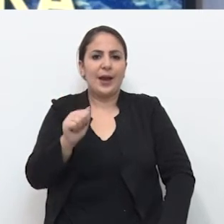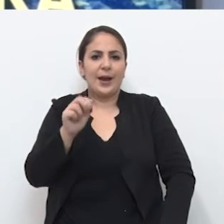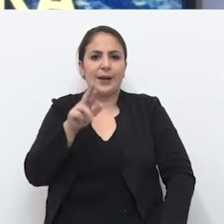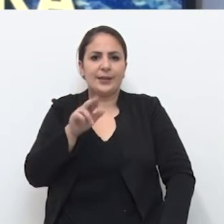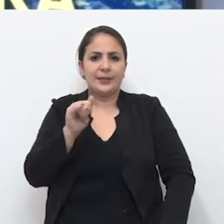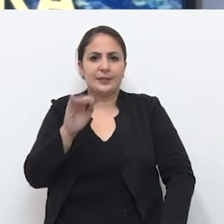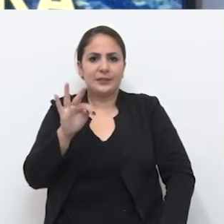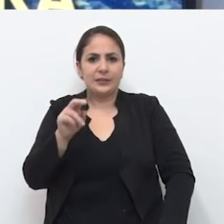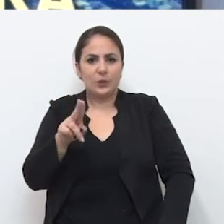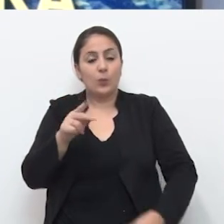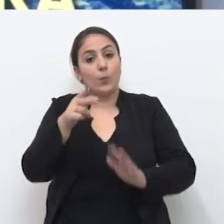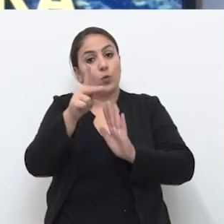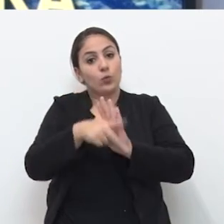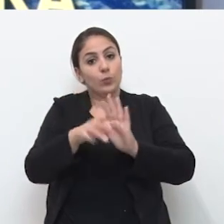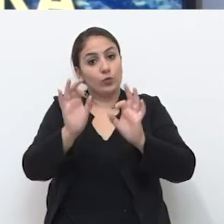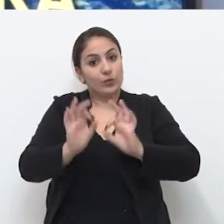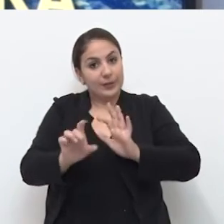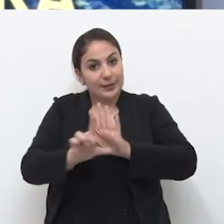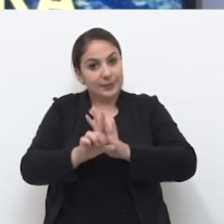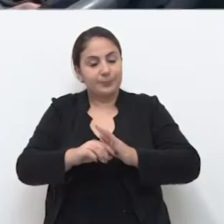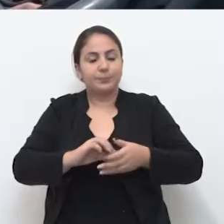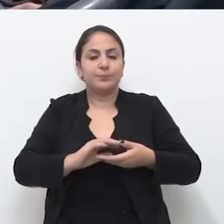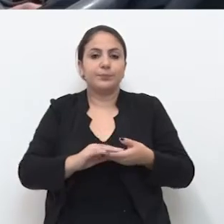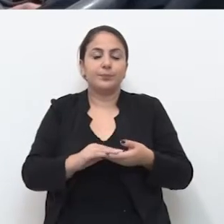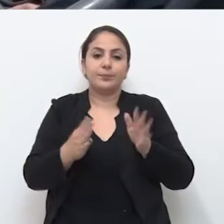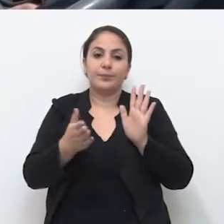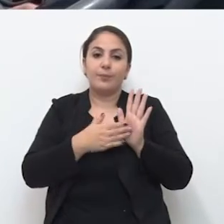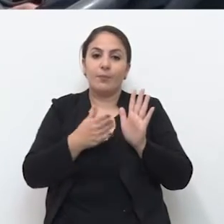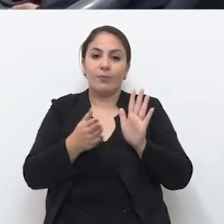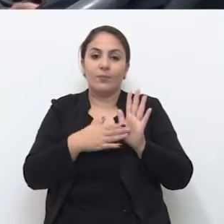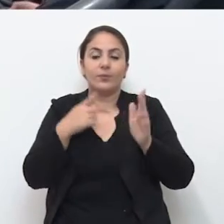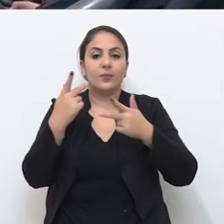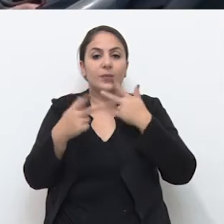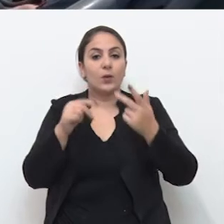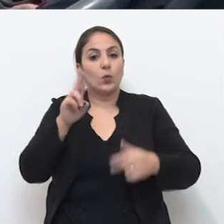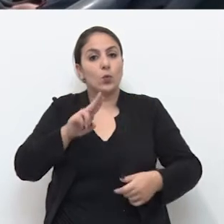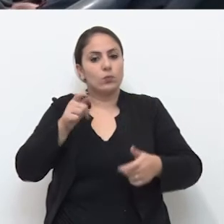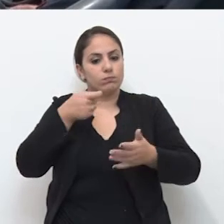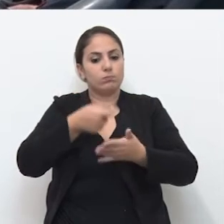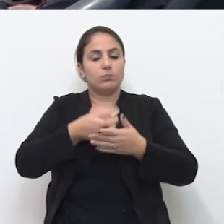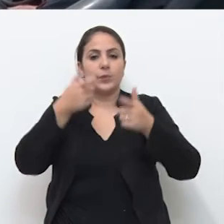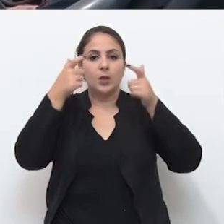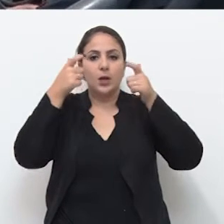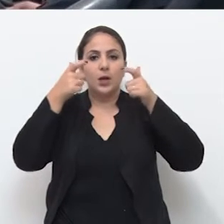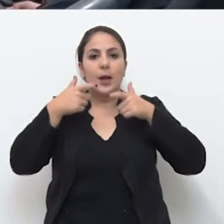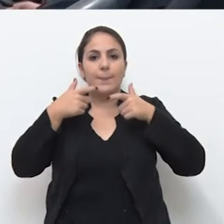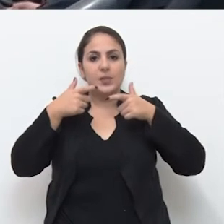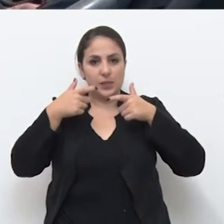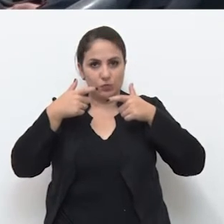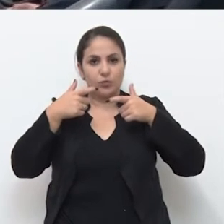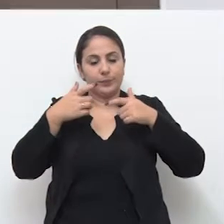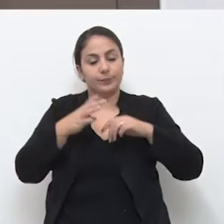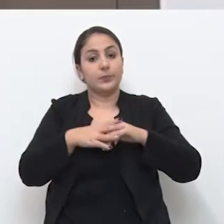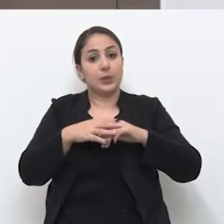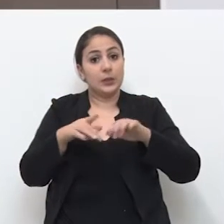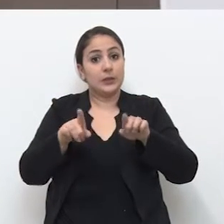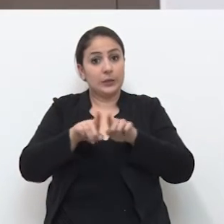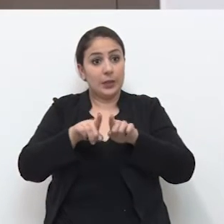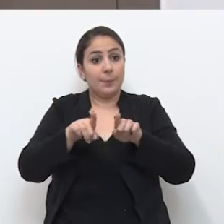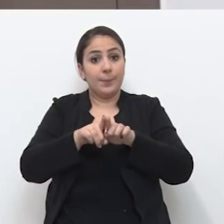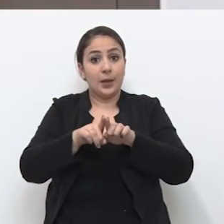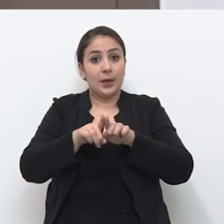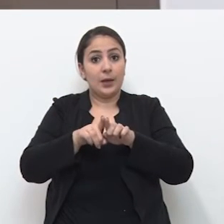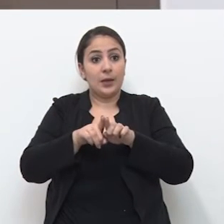Aristeu Dalalana protocolou um projeto de lei. A proposta determina o uso obrigatório de capacetes, além